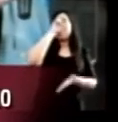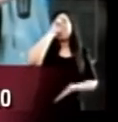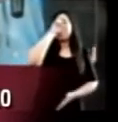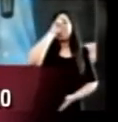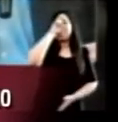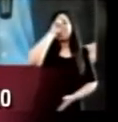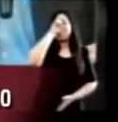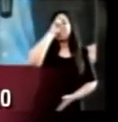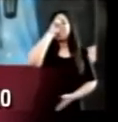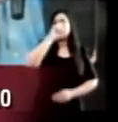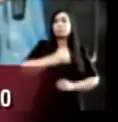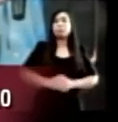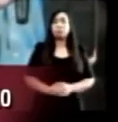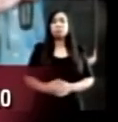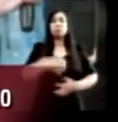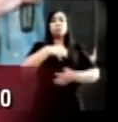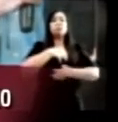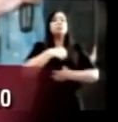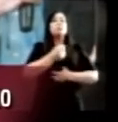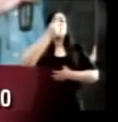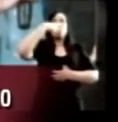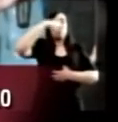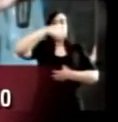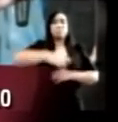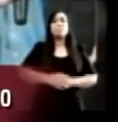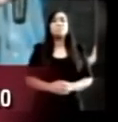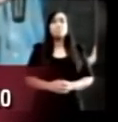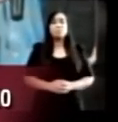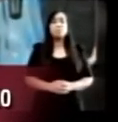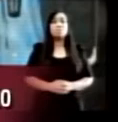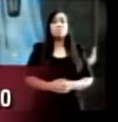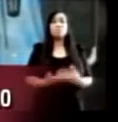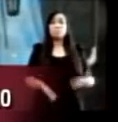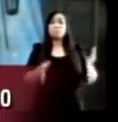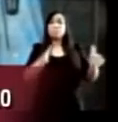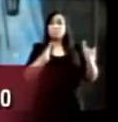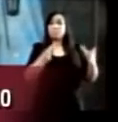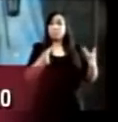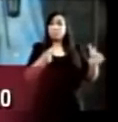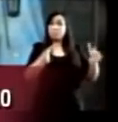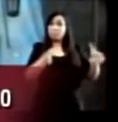serviços com sintomas gripais. Destes,